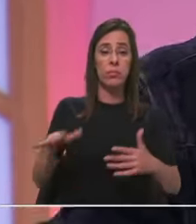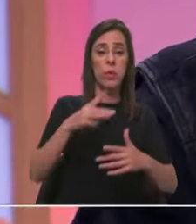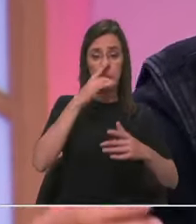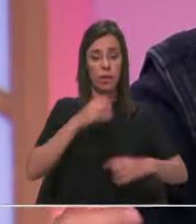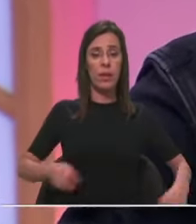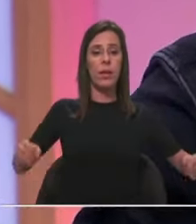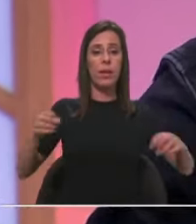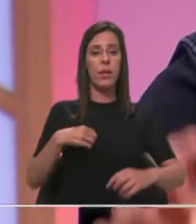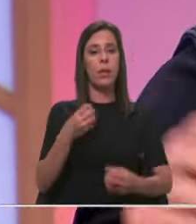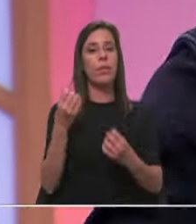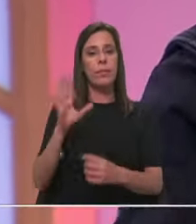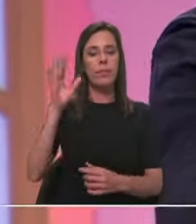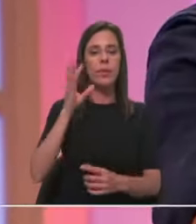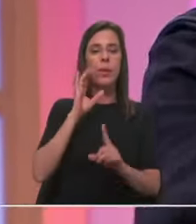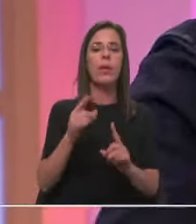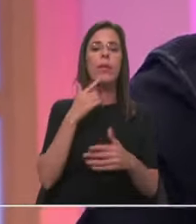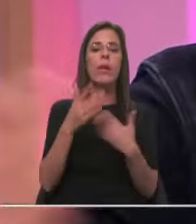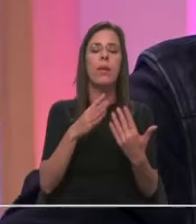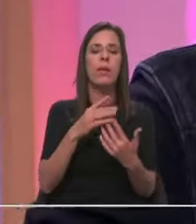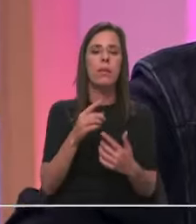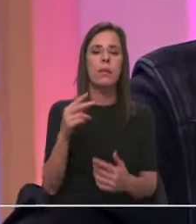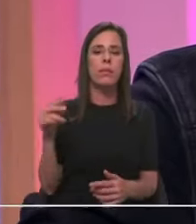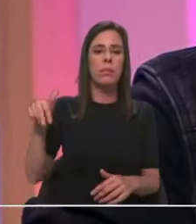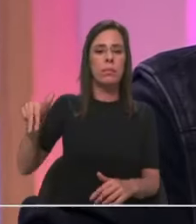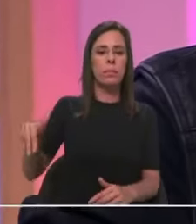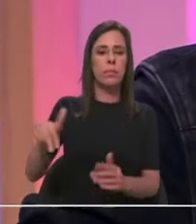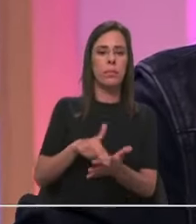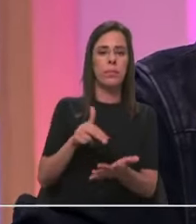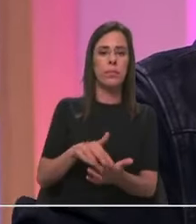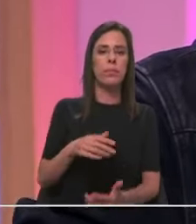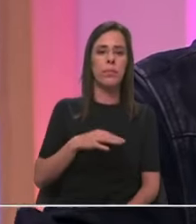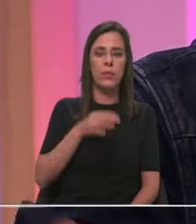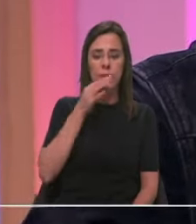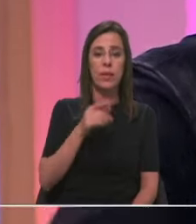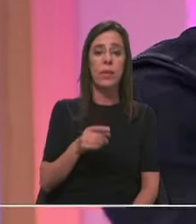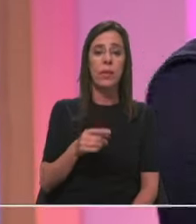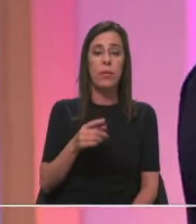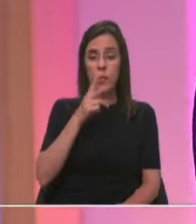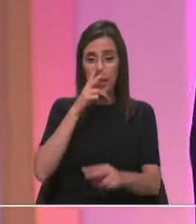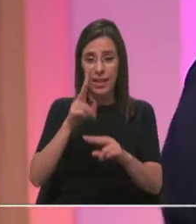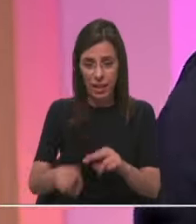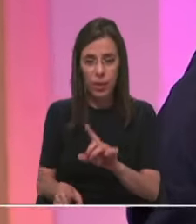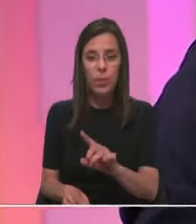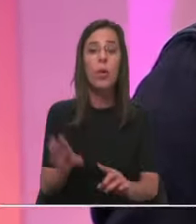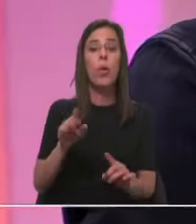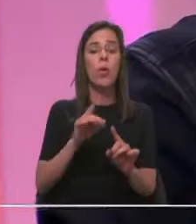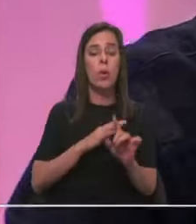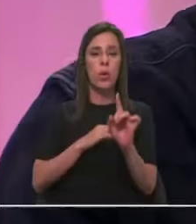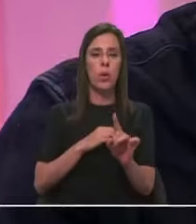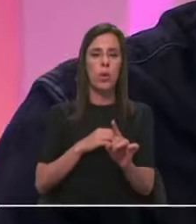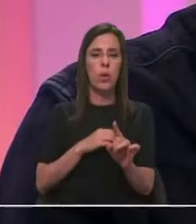não havia ninguém e eu olhei para ele dis Boa tarde continuei a falar com e ele ficou aqui parado à espera eu perceb Onde o senhor vai falar e ele ele interrompu chamadas